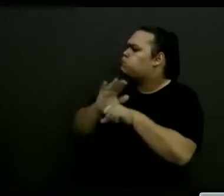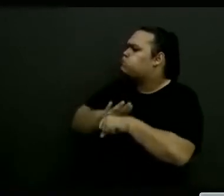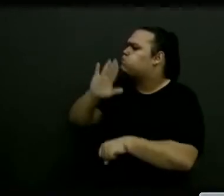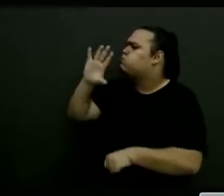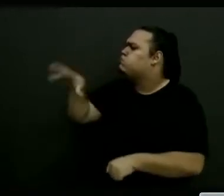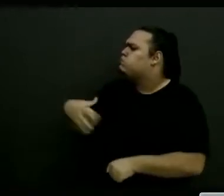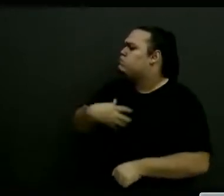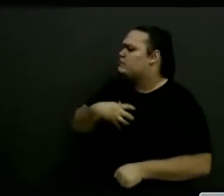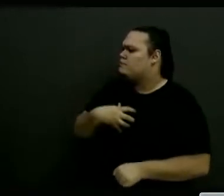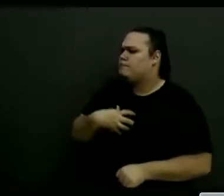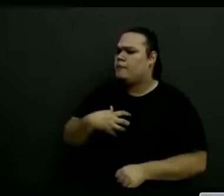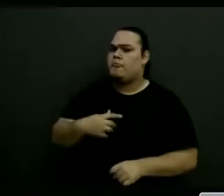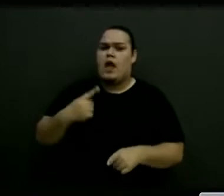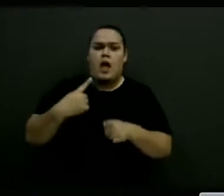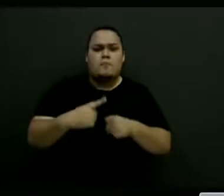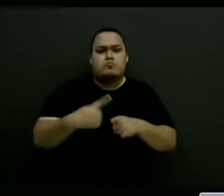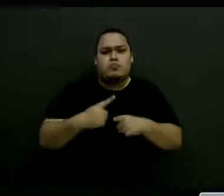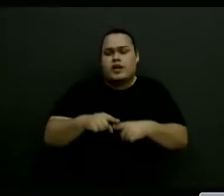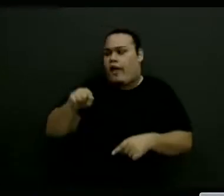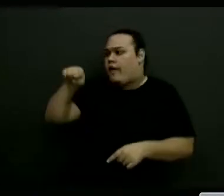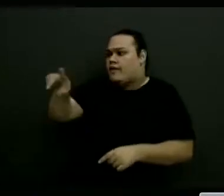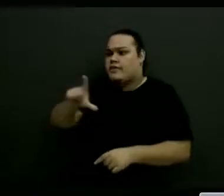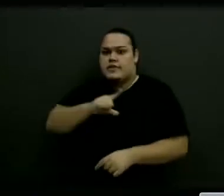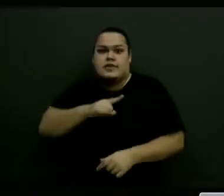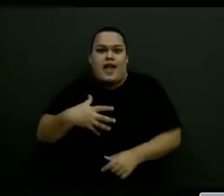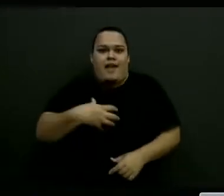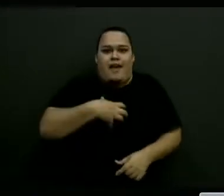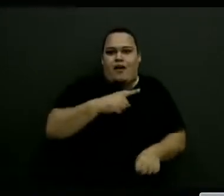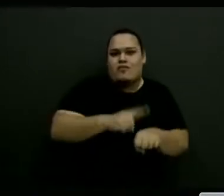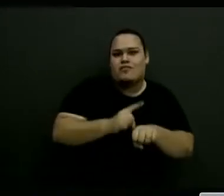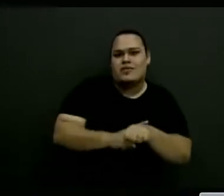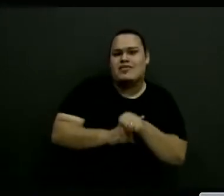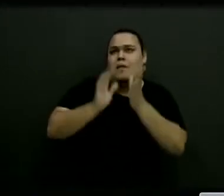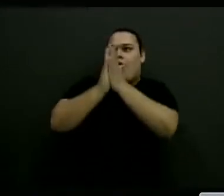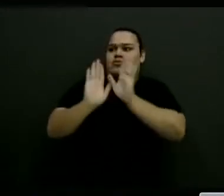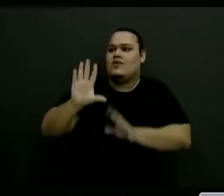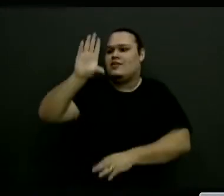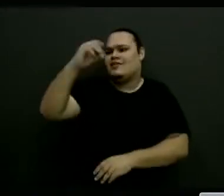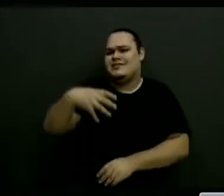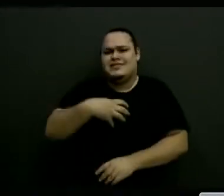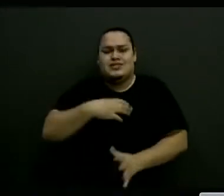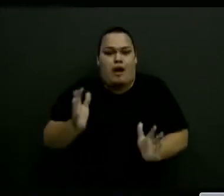é maravilhoso o tempo em que se pode estar na glória de Deus. Temos que descer à terra